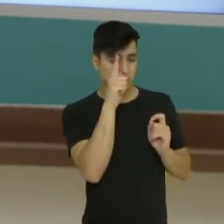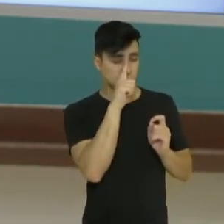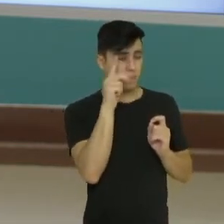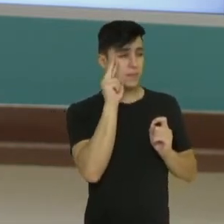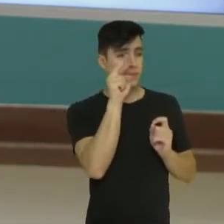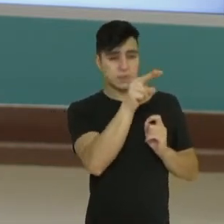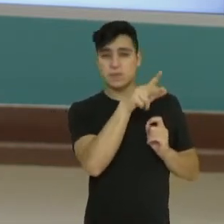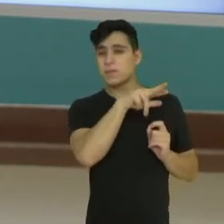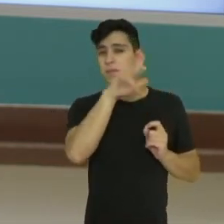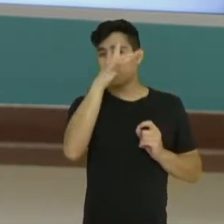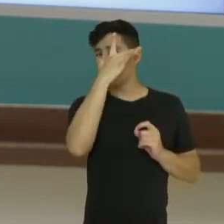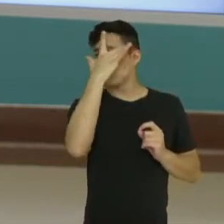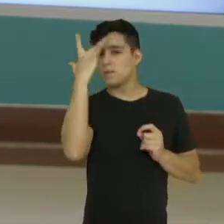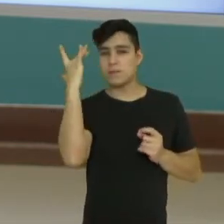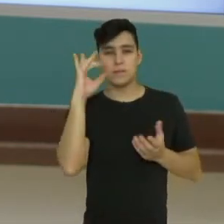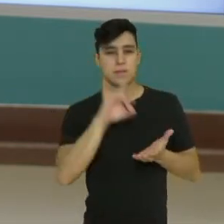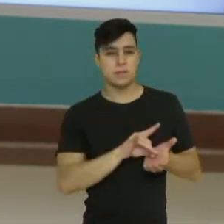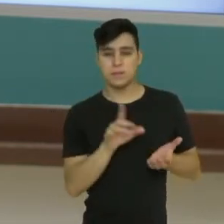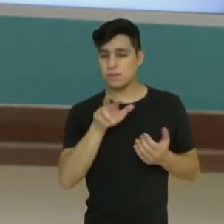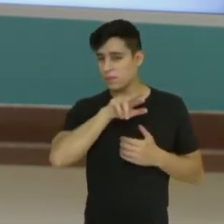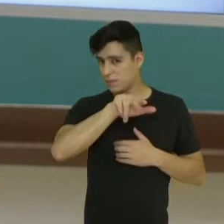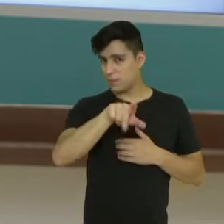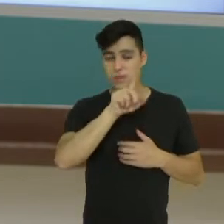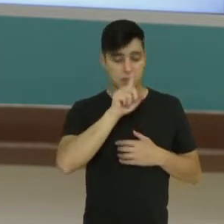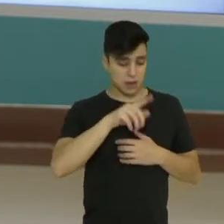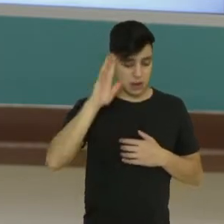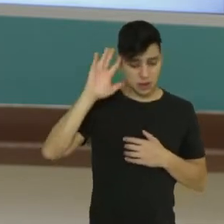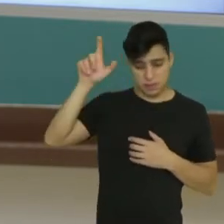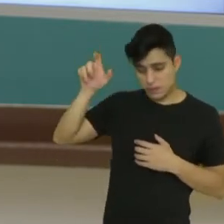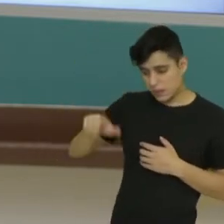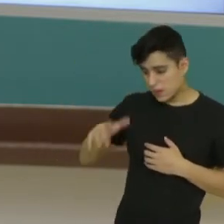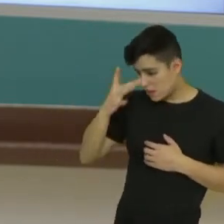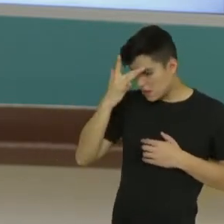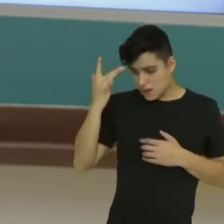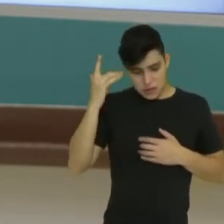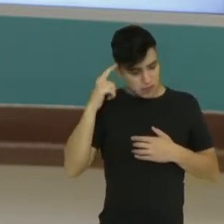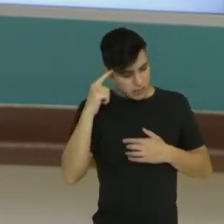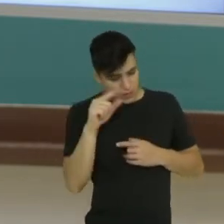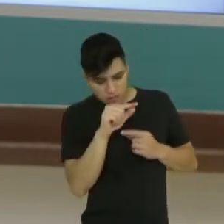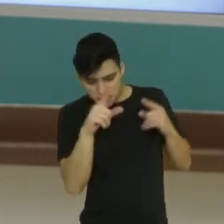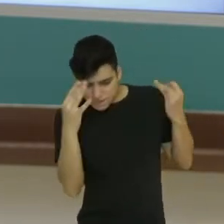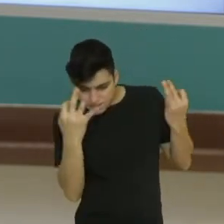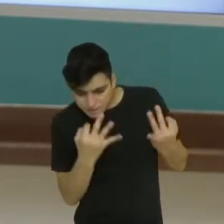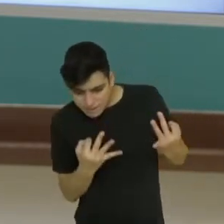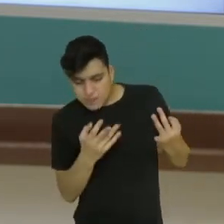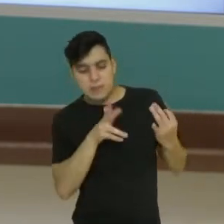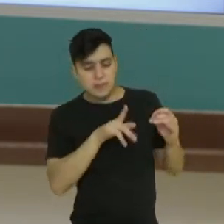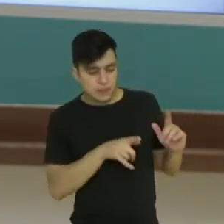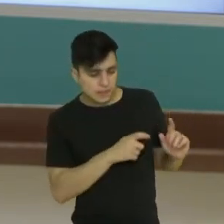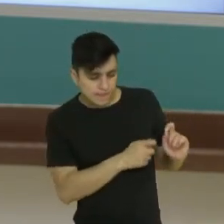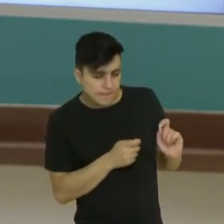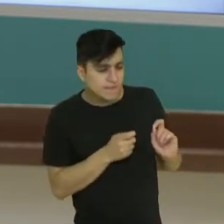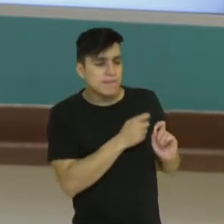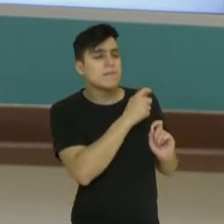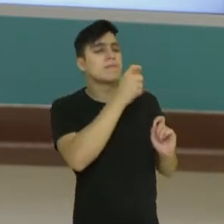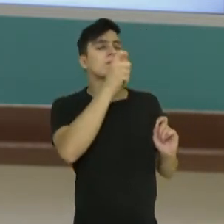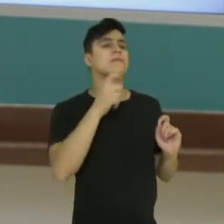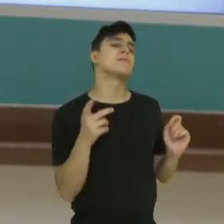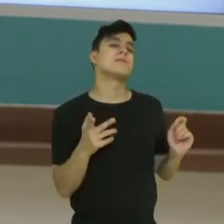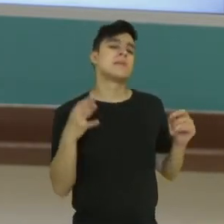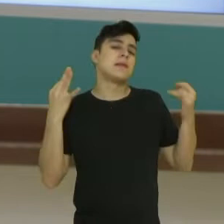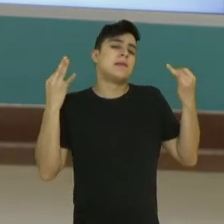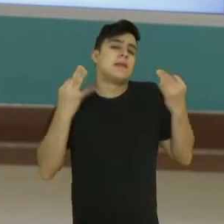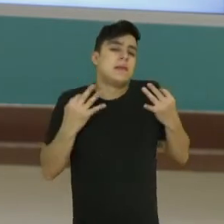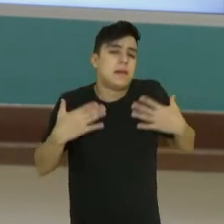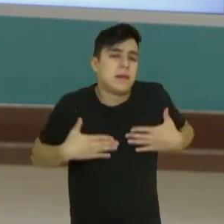não é uma pessoa real, mas é a imaginação do artista daquilo que seria a perfeição do corpo humano. Então essa é a imaginação dele. A perfeição do